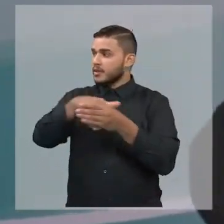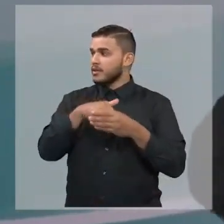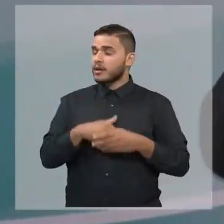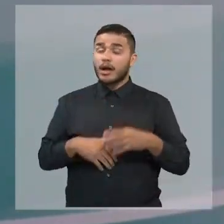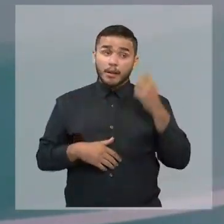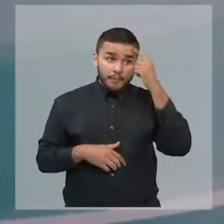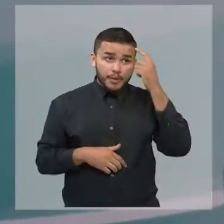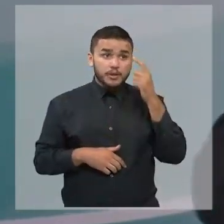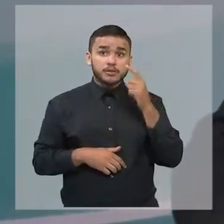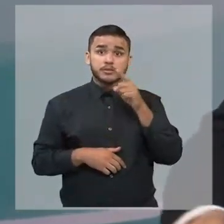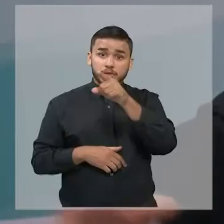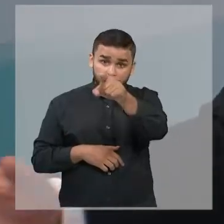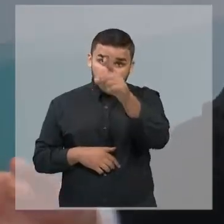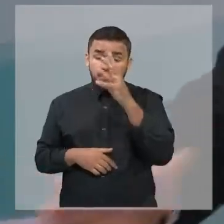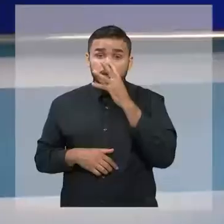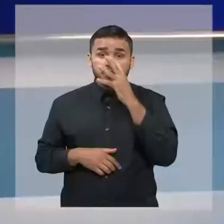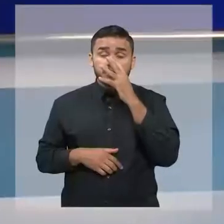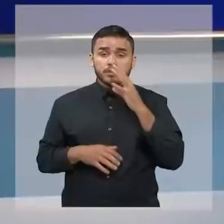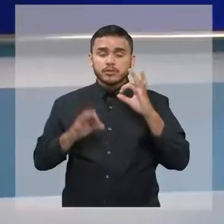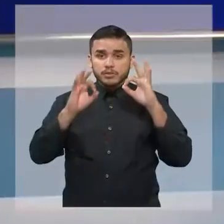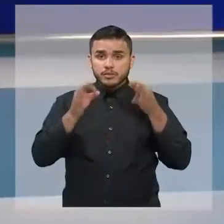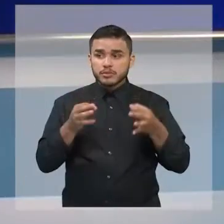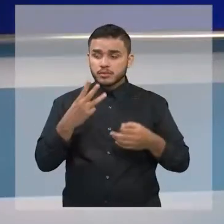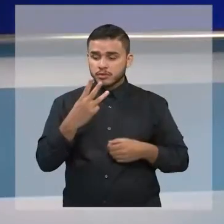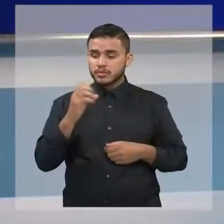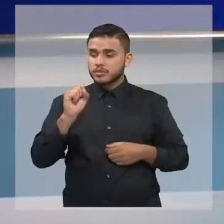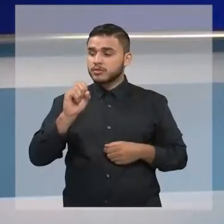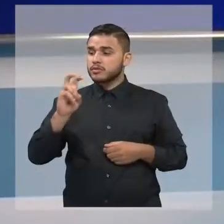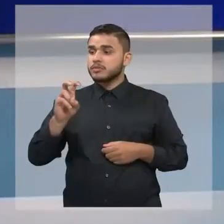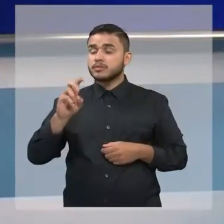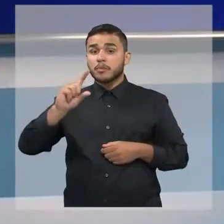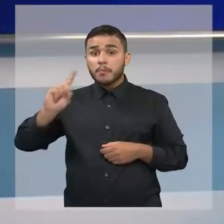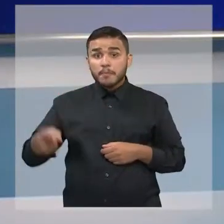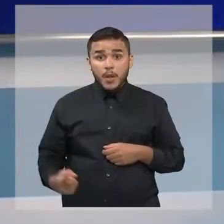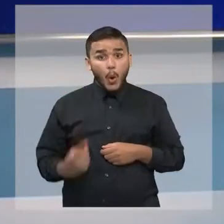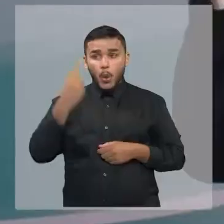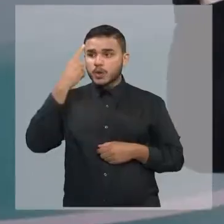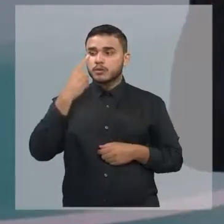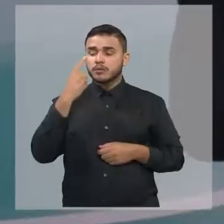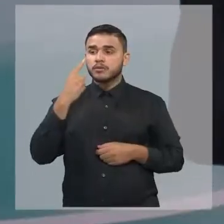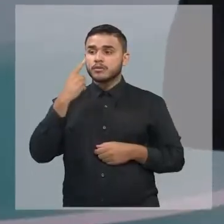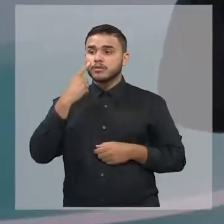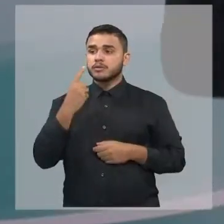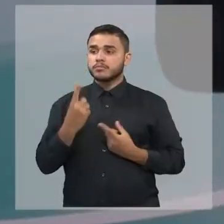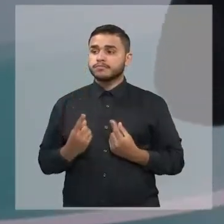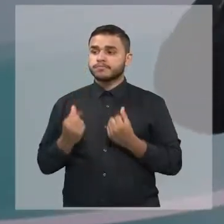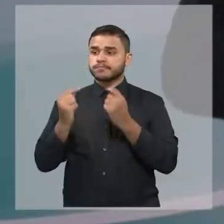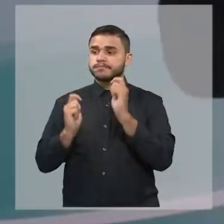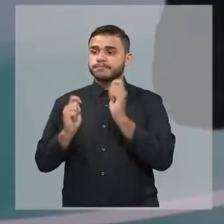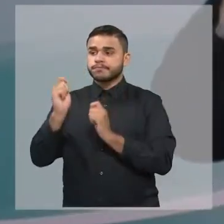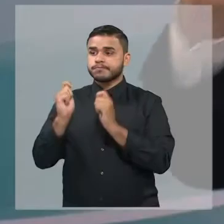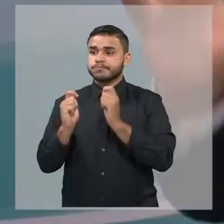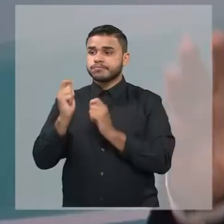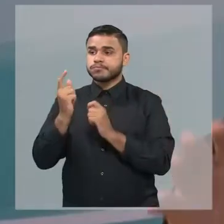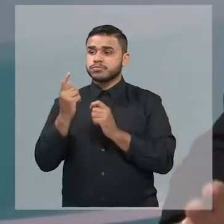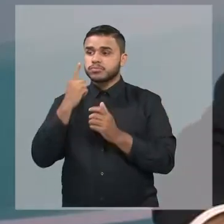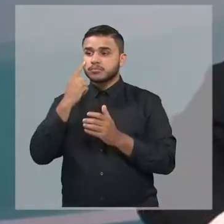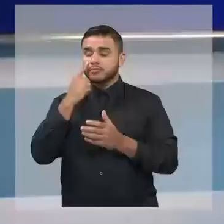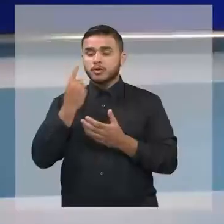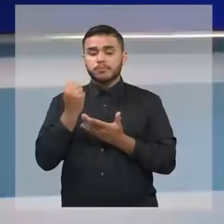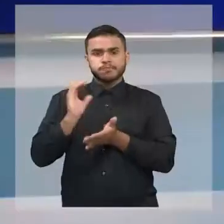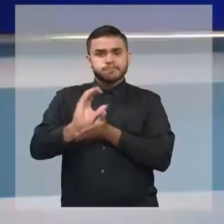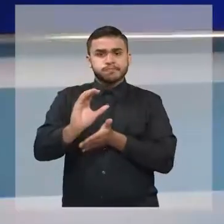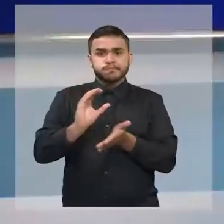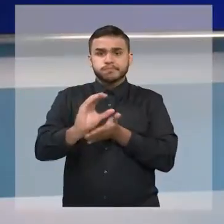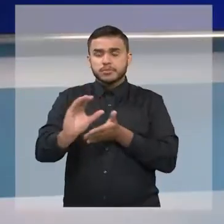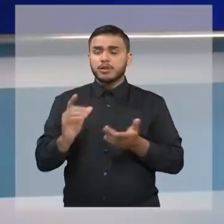Tem uma dívida de 80% do PIB. Sim, mas tem 385 bilhões ouvindo a conversa que tem uma espécie de colchão por conta do investimento interno.